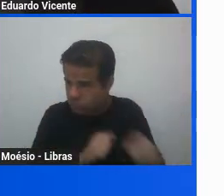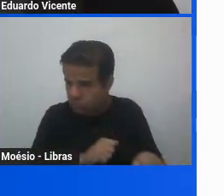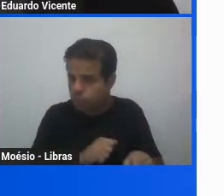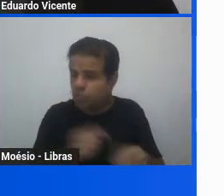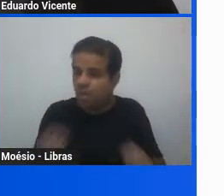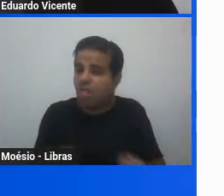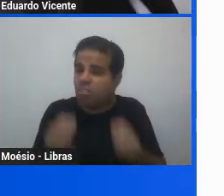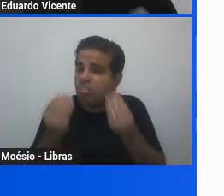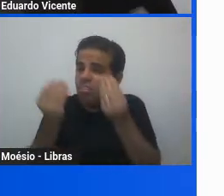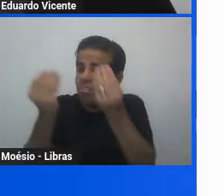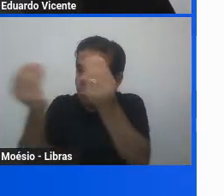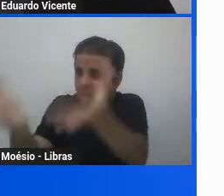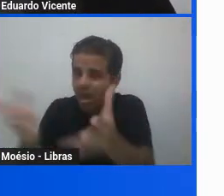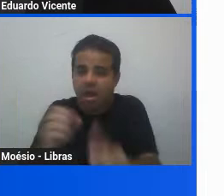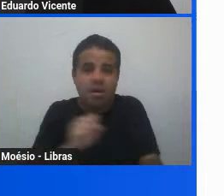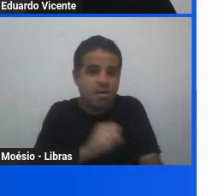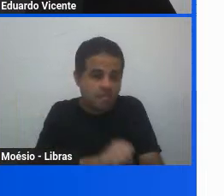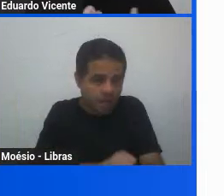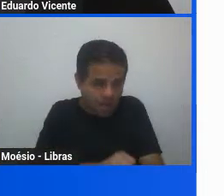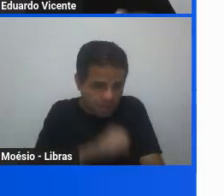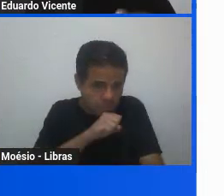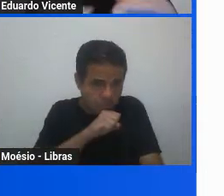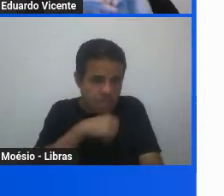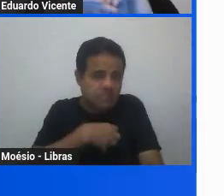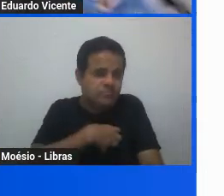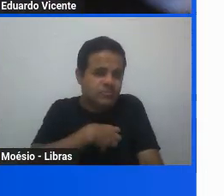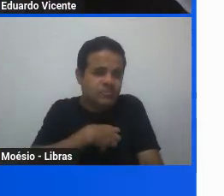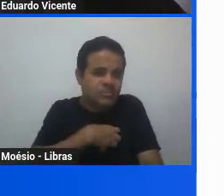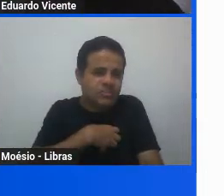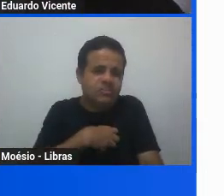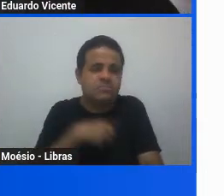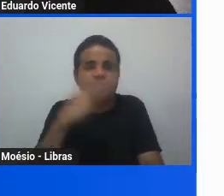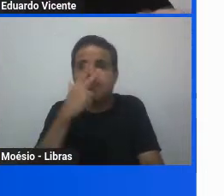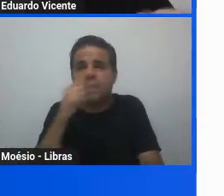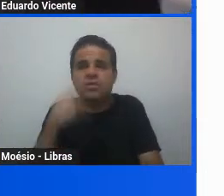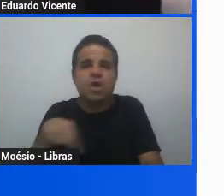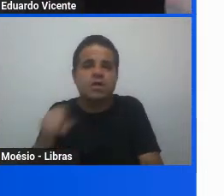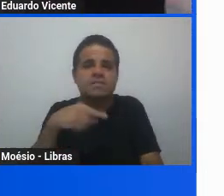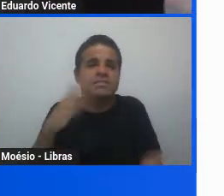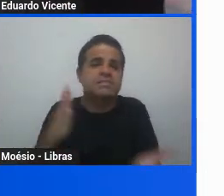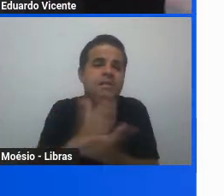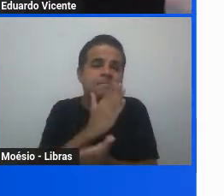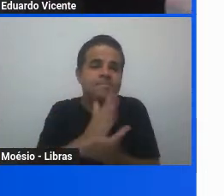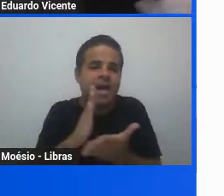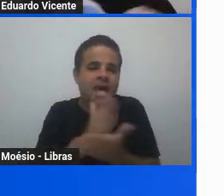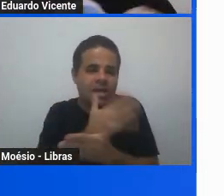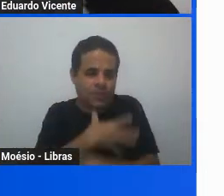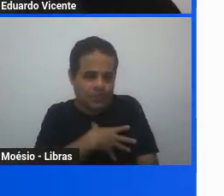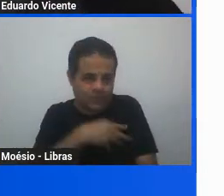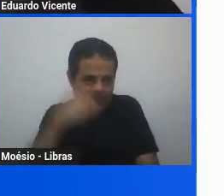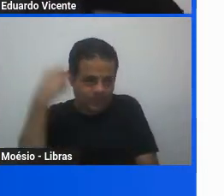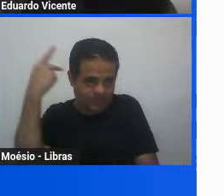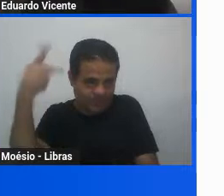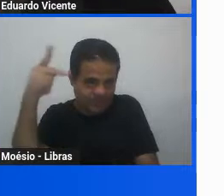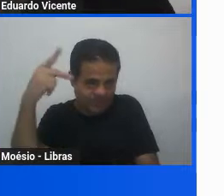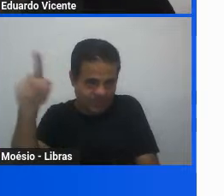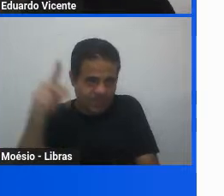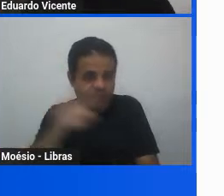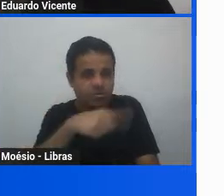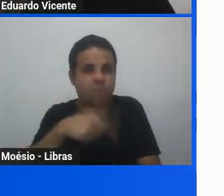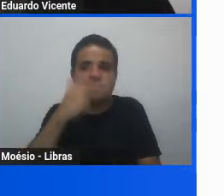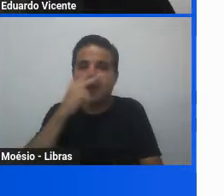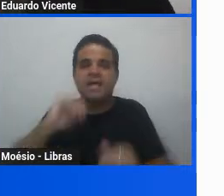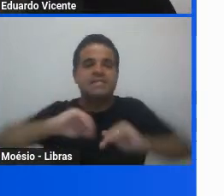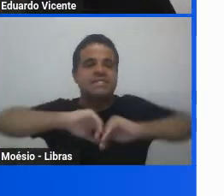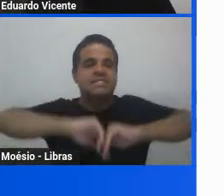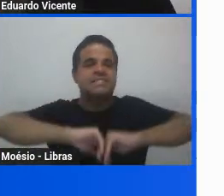oferecido? Para a mãe não se sentir que nós estamos separando o filho dela, né? Então nós estamos segregando. A